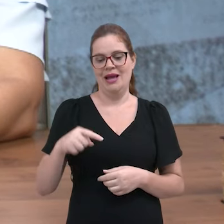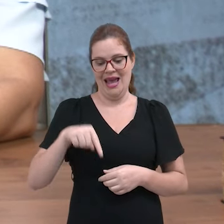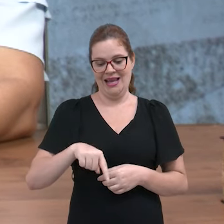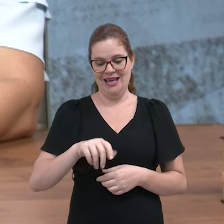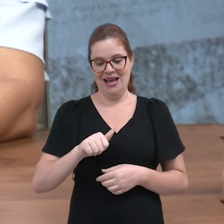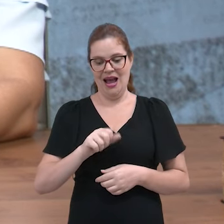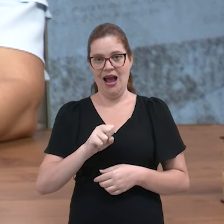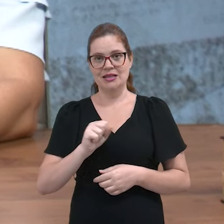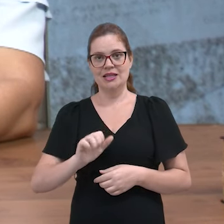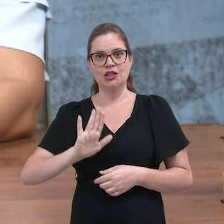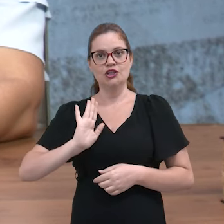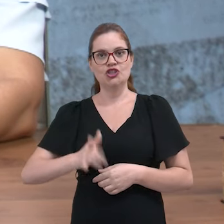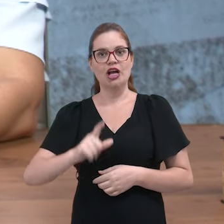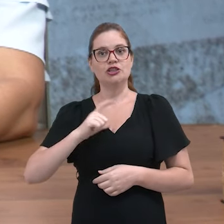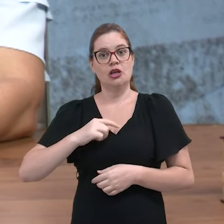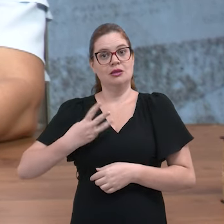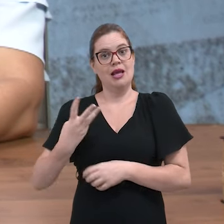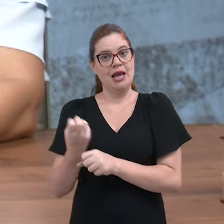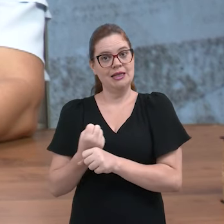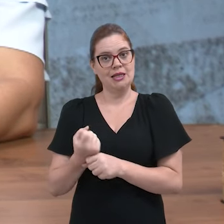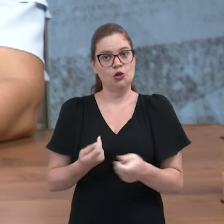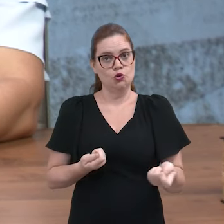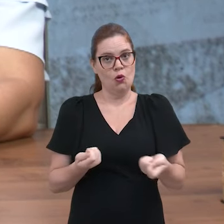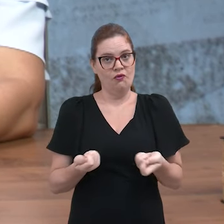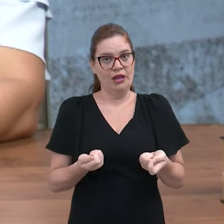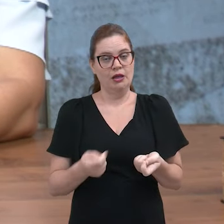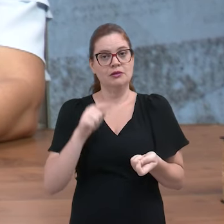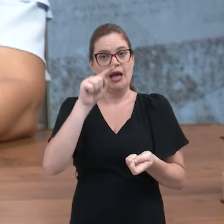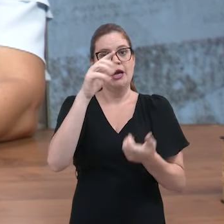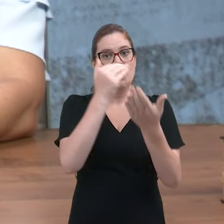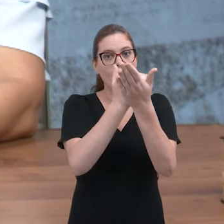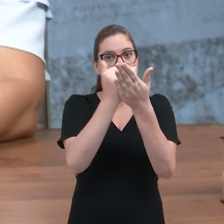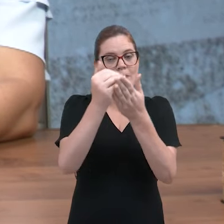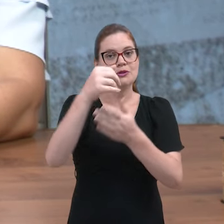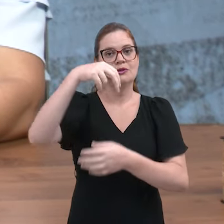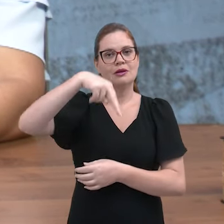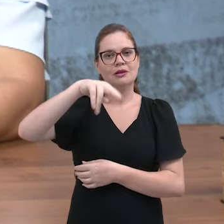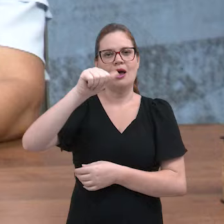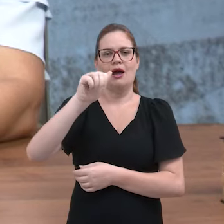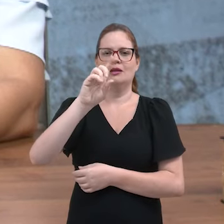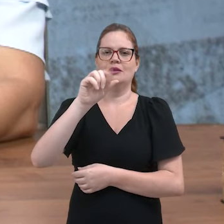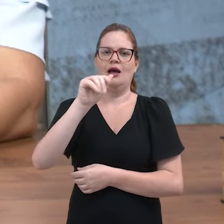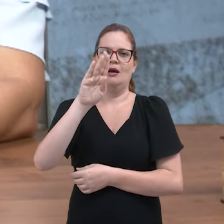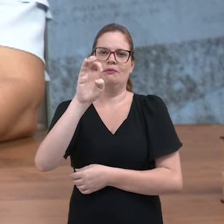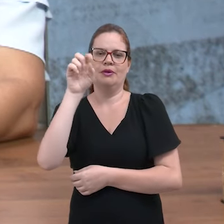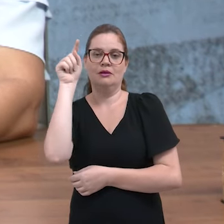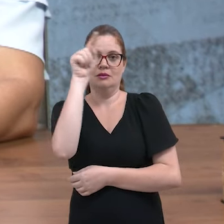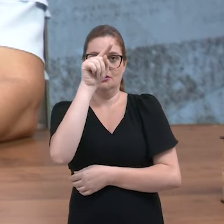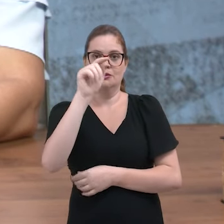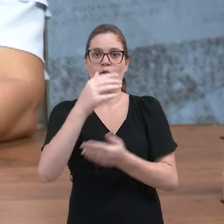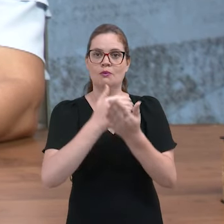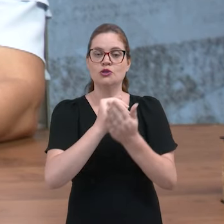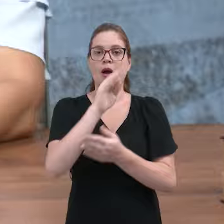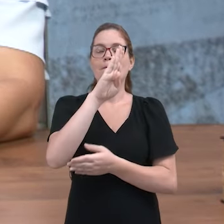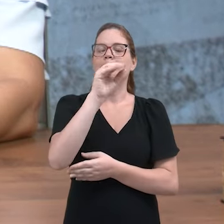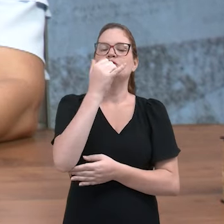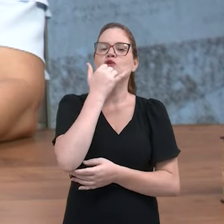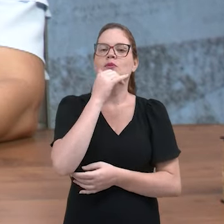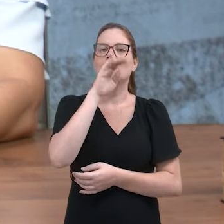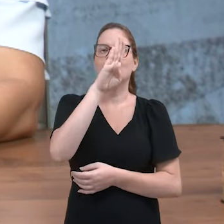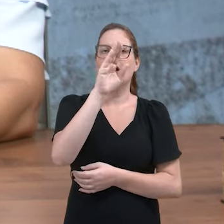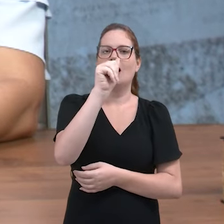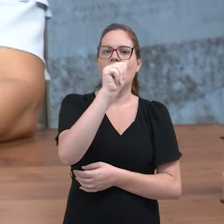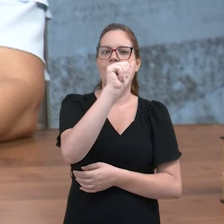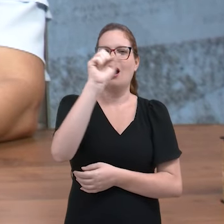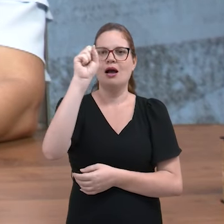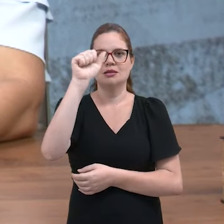de Judá, e reinou em seu lugar. E sucedeu, pois, que, reinando ele, feriu